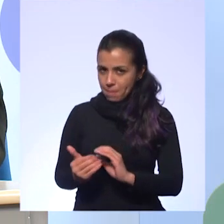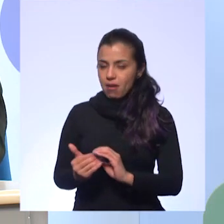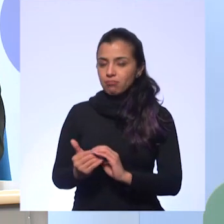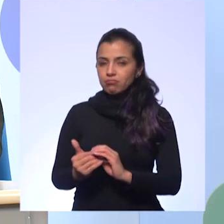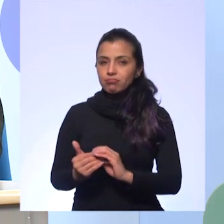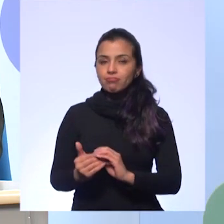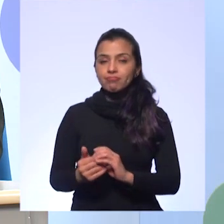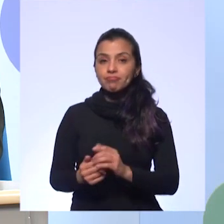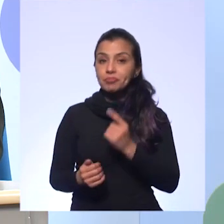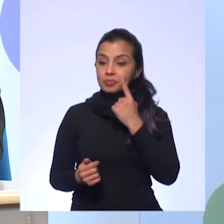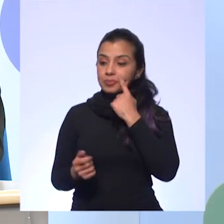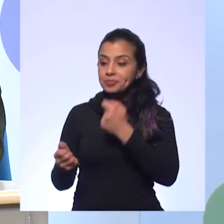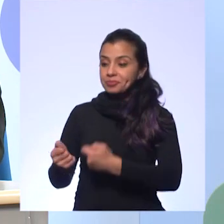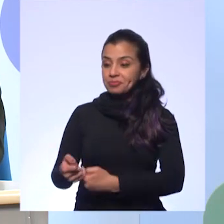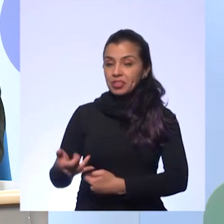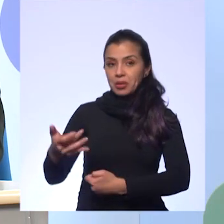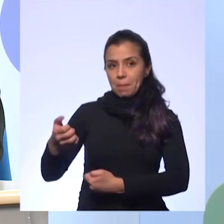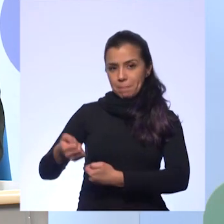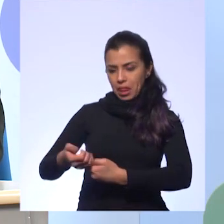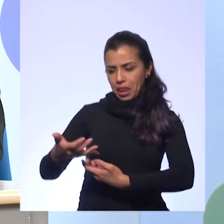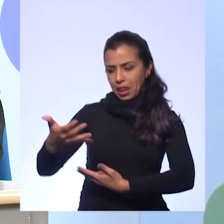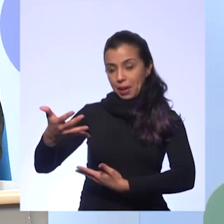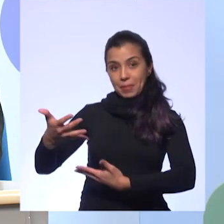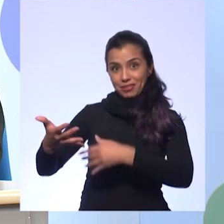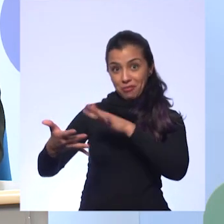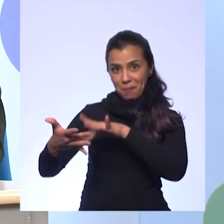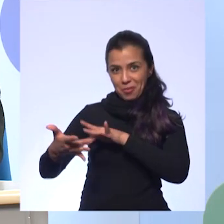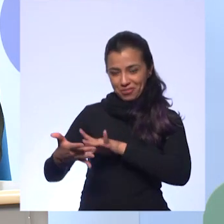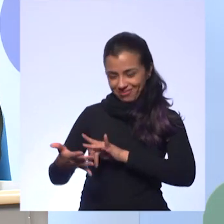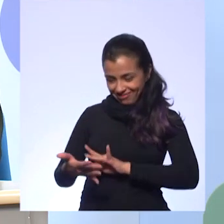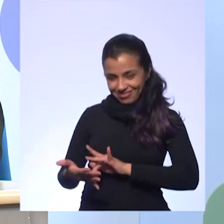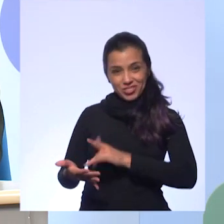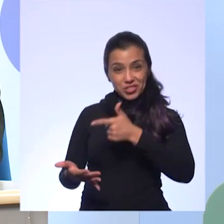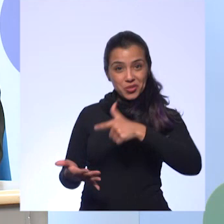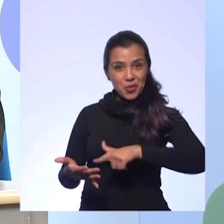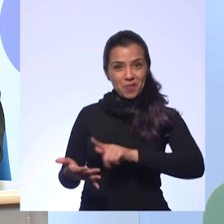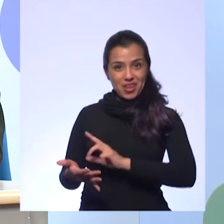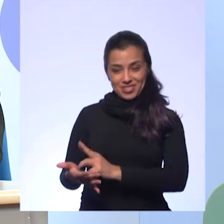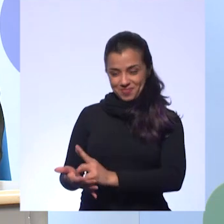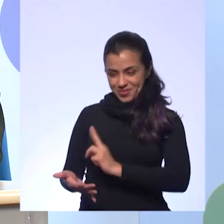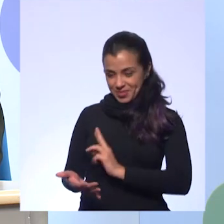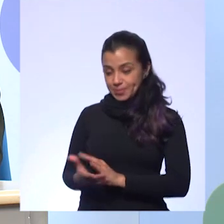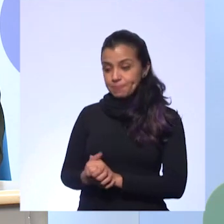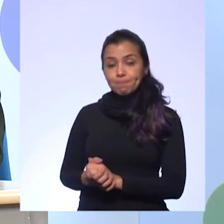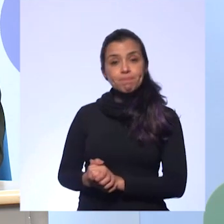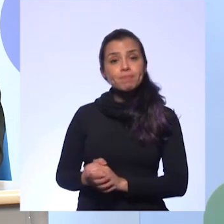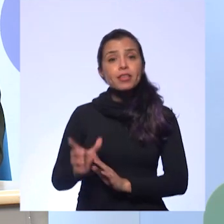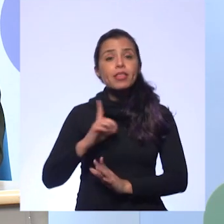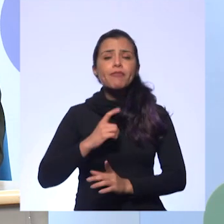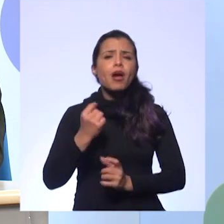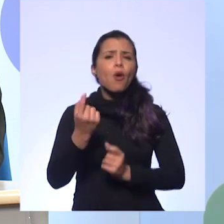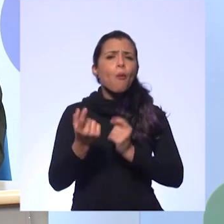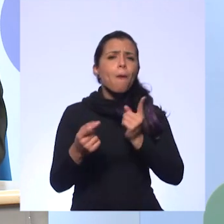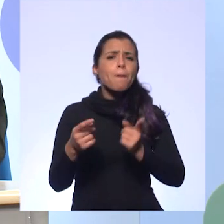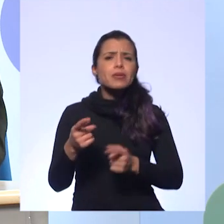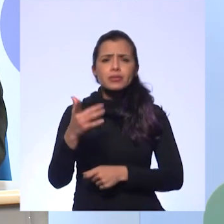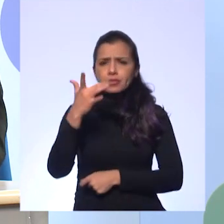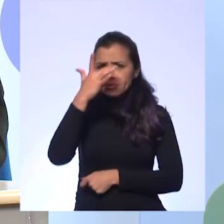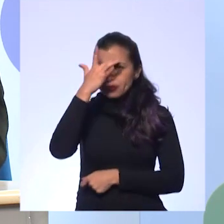trazendo. Vamos lá, o chat estava subindo, deixa eu buscar aqui as respostas. Vamos lá, professora Luíse, algumas pessoas estão falando